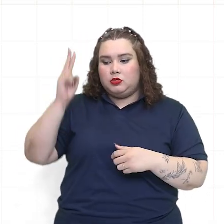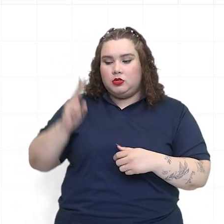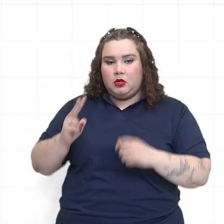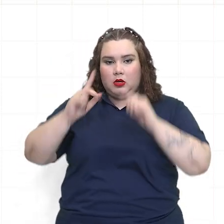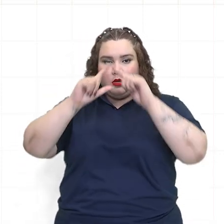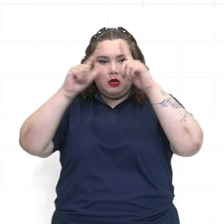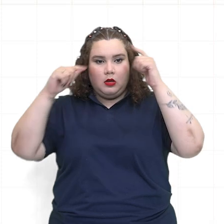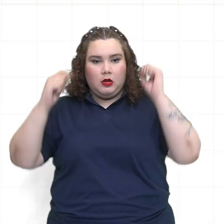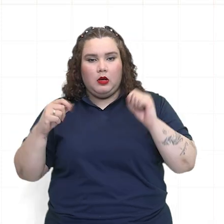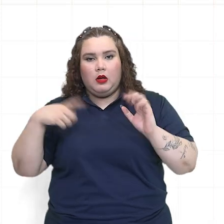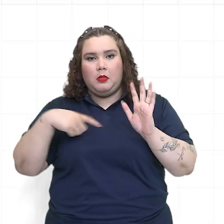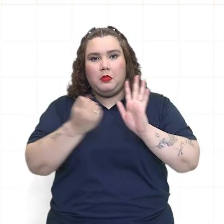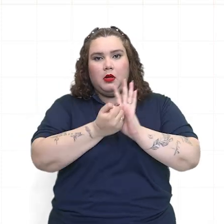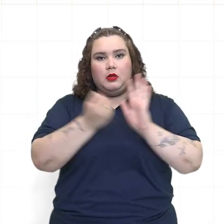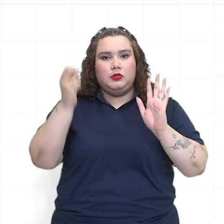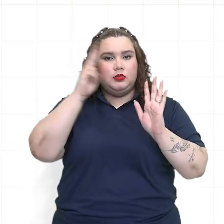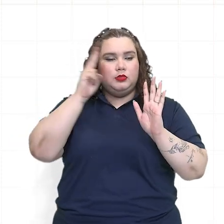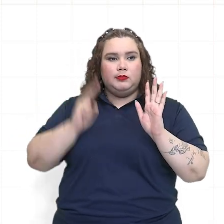legado duradouro.